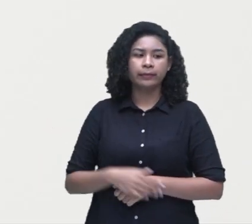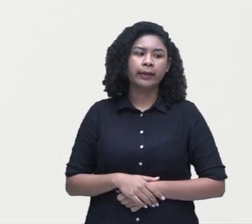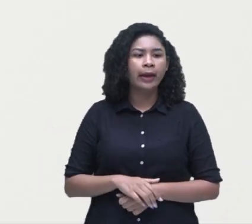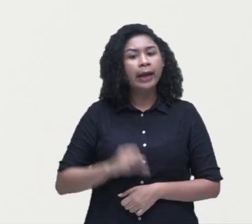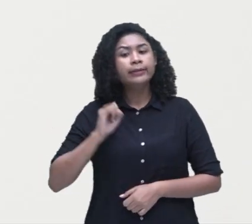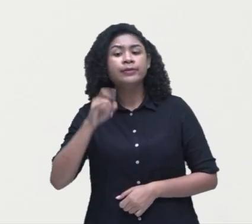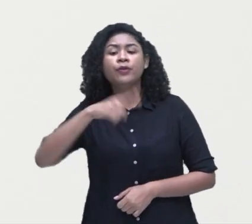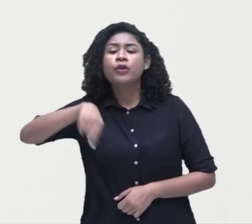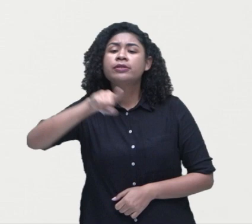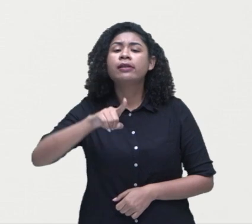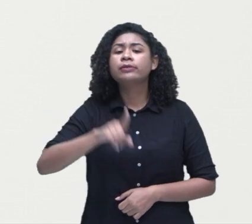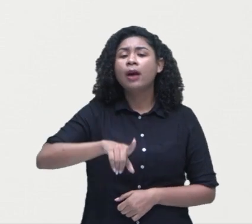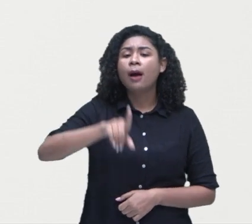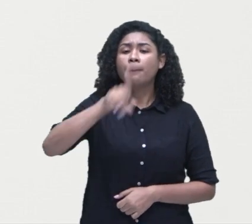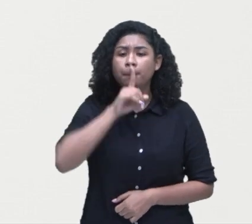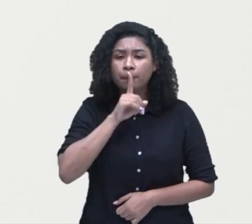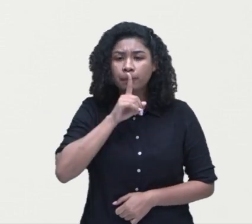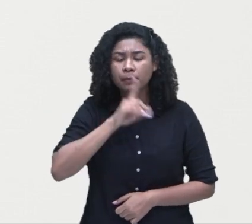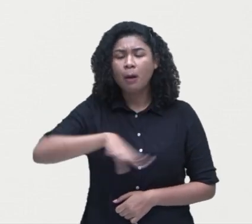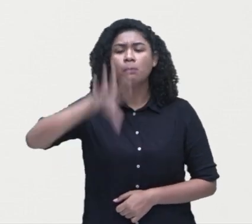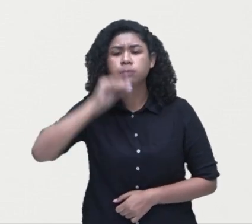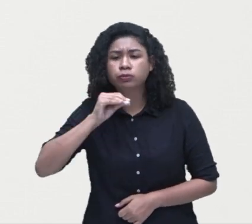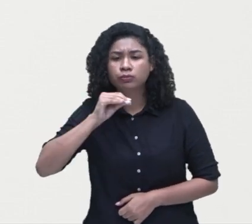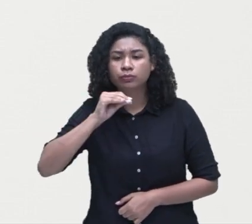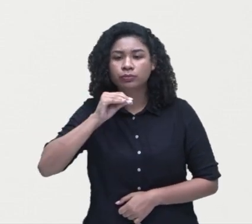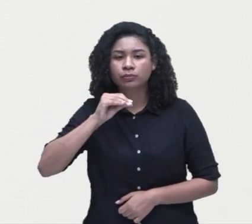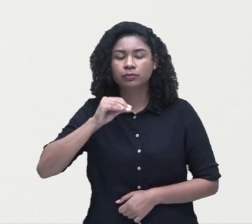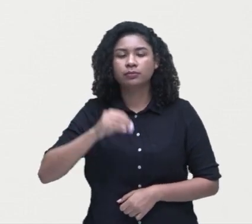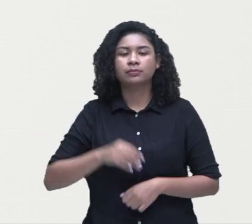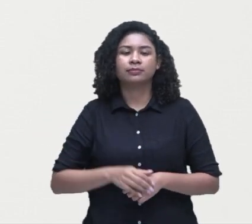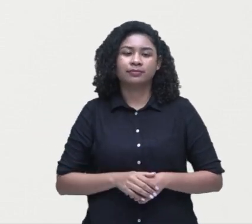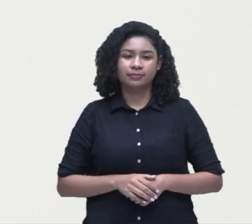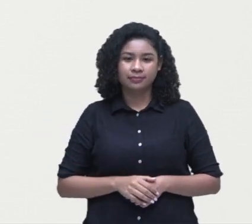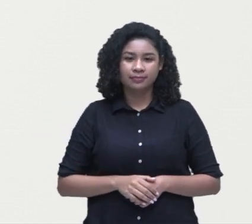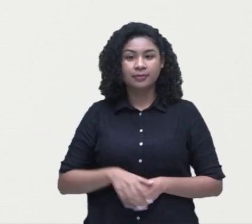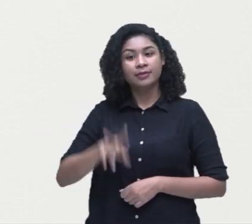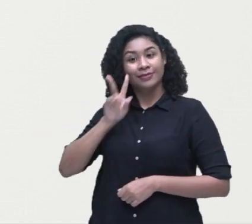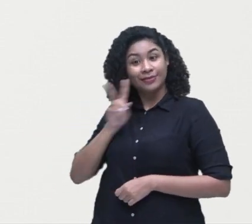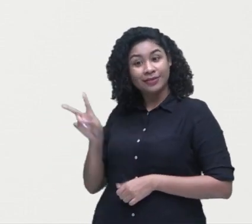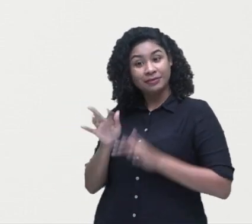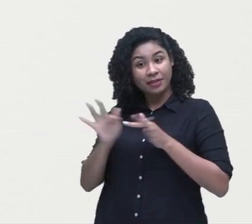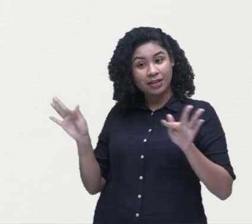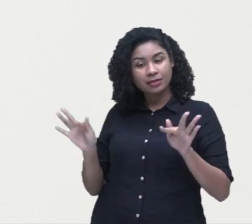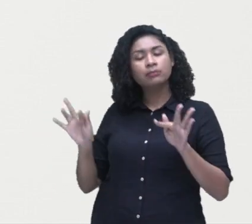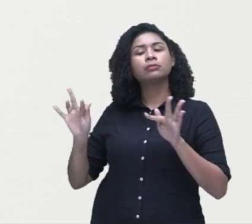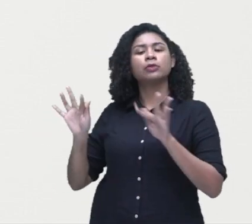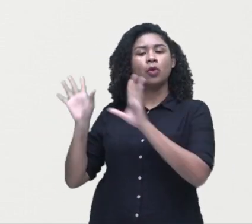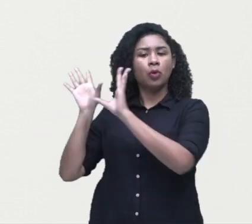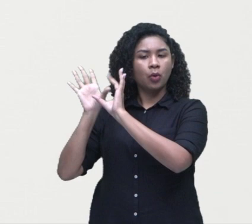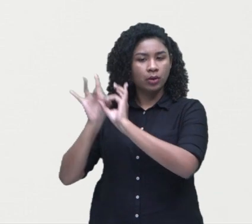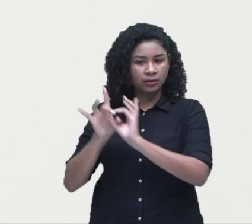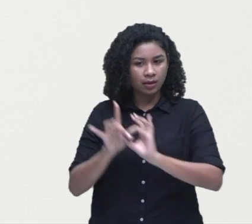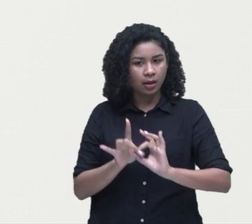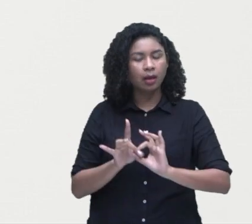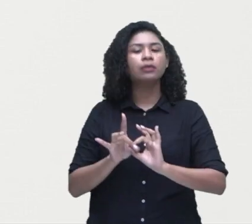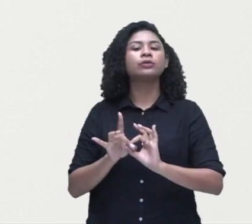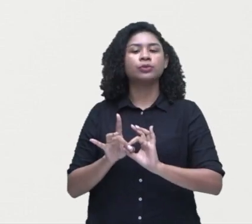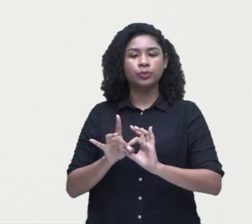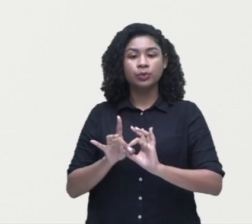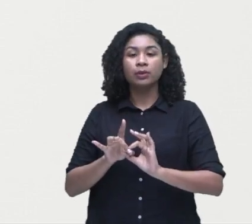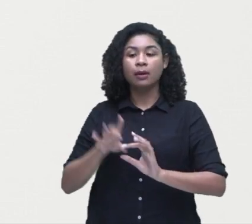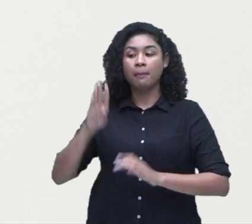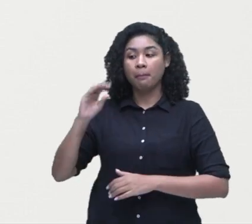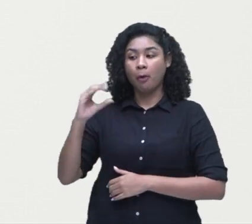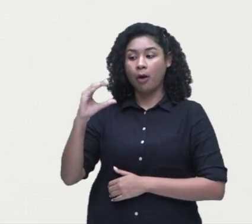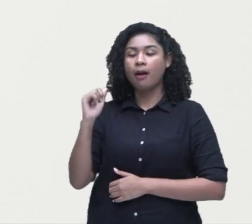Ah, aí sim, a boca, aqui nesse contexto, está no sentido de boca, parte